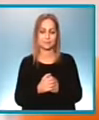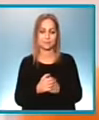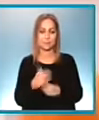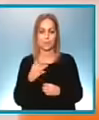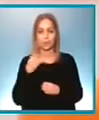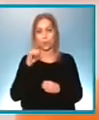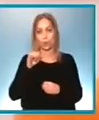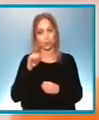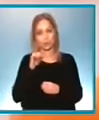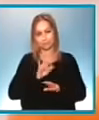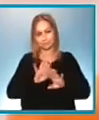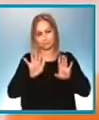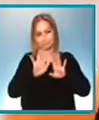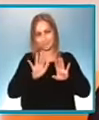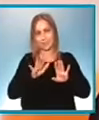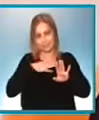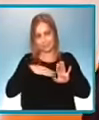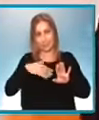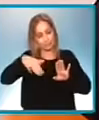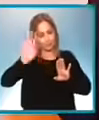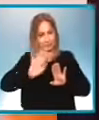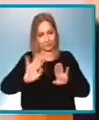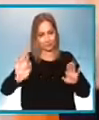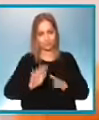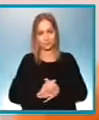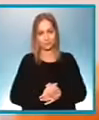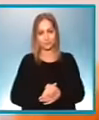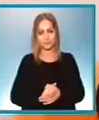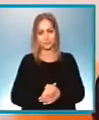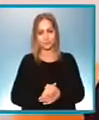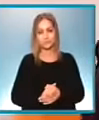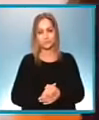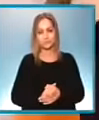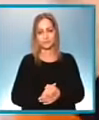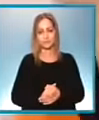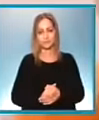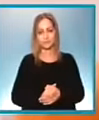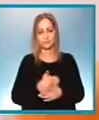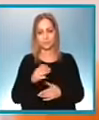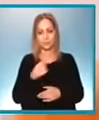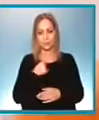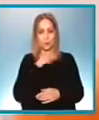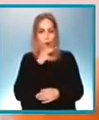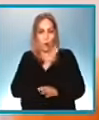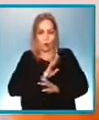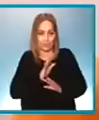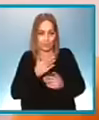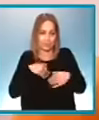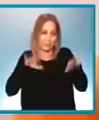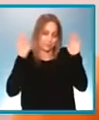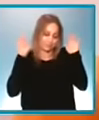Contrariá-lo. Não, ninguém. Ele quer e pronto. Ele quer. Eu disse: olha, Goran, és piroso, mas pronto. Então,